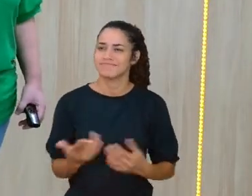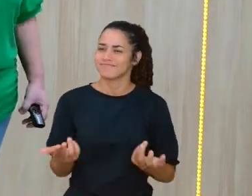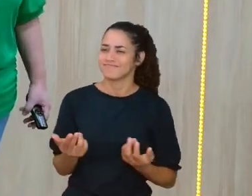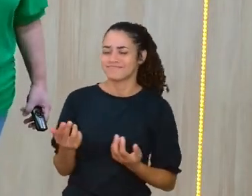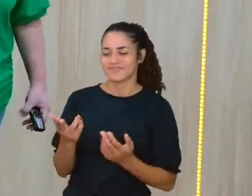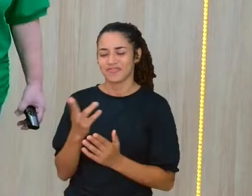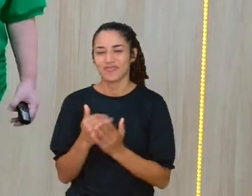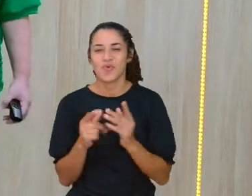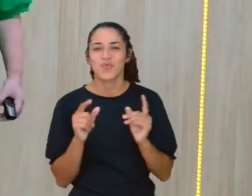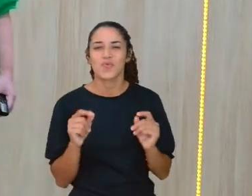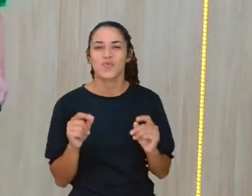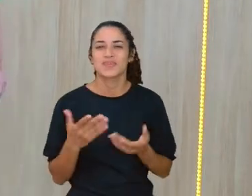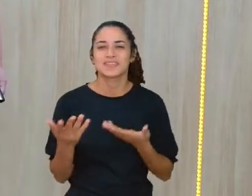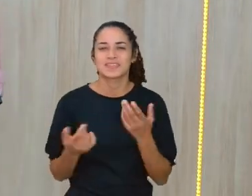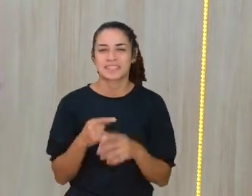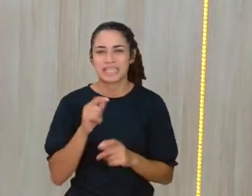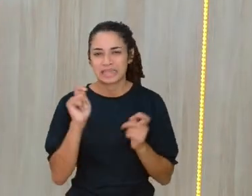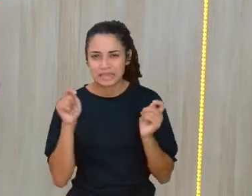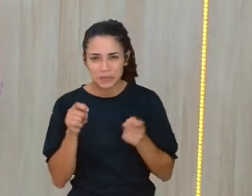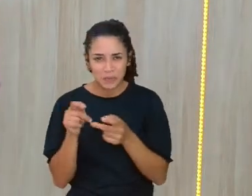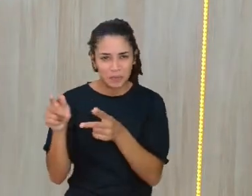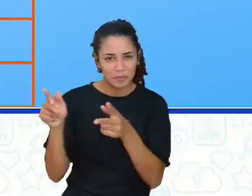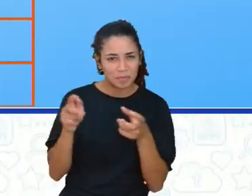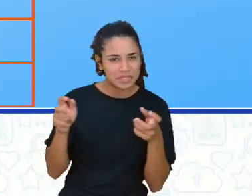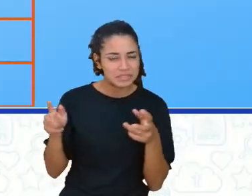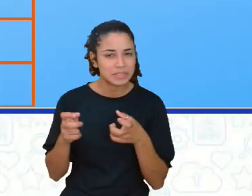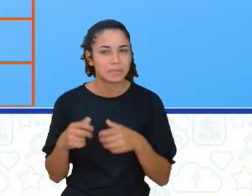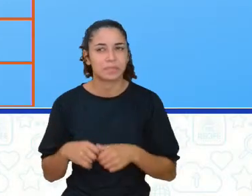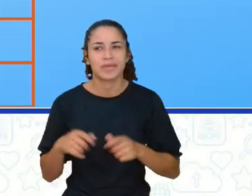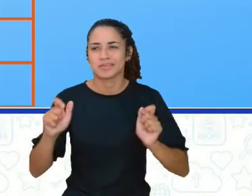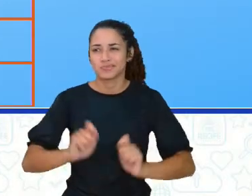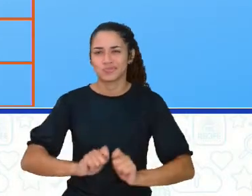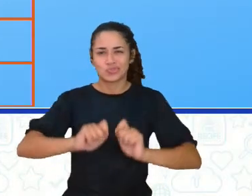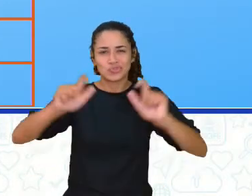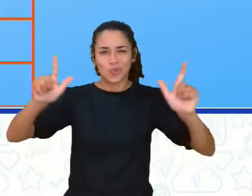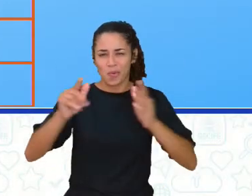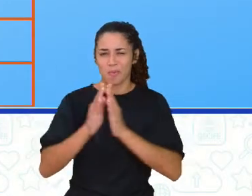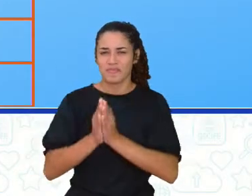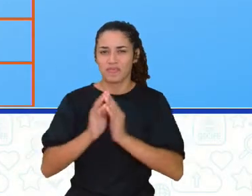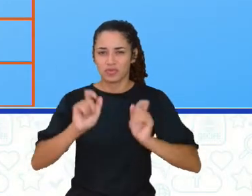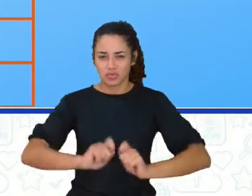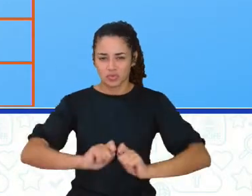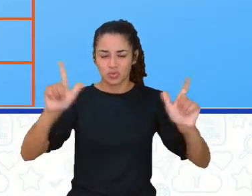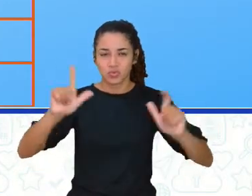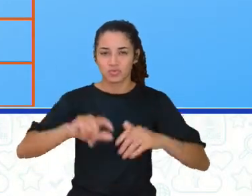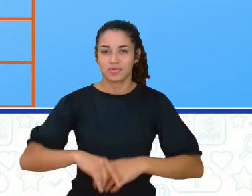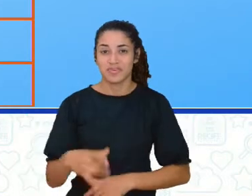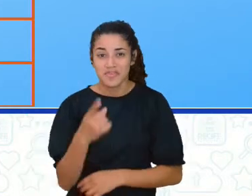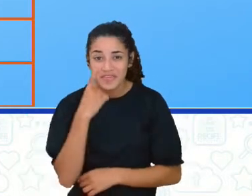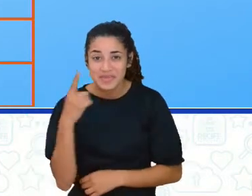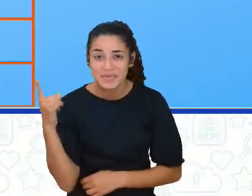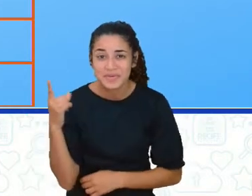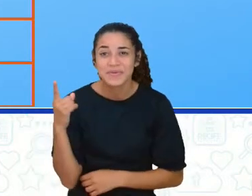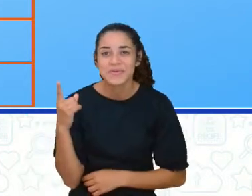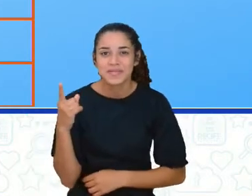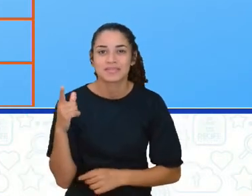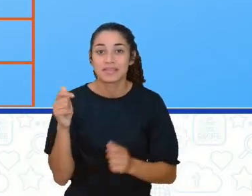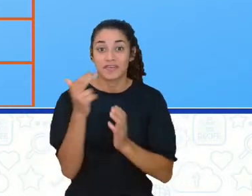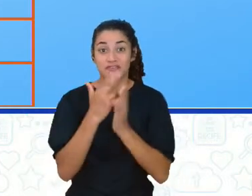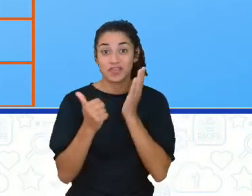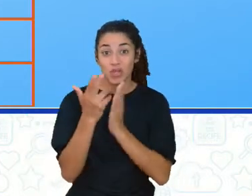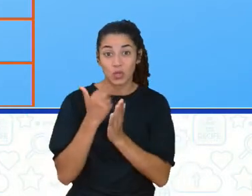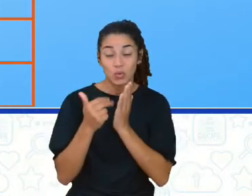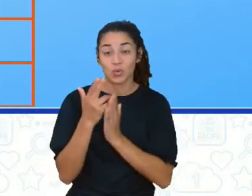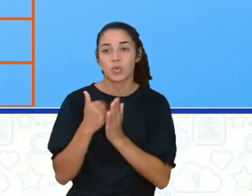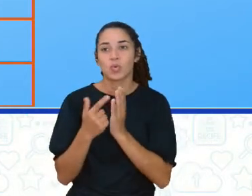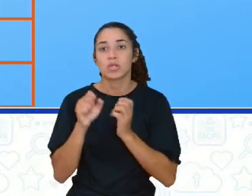é essa? Será que dá para ver, perceber? Dá um zoom aí. Veja que eu fiz uma figura que, se